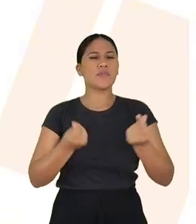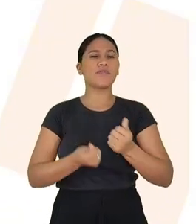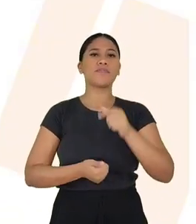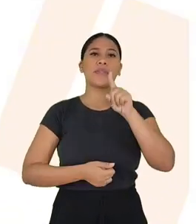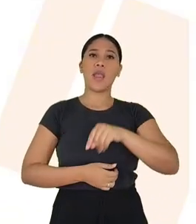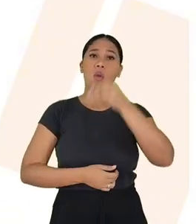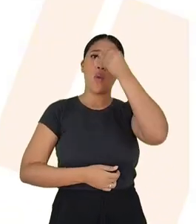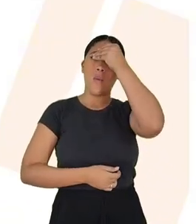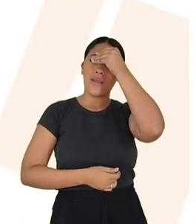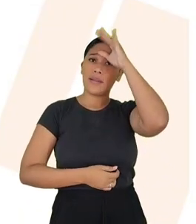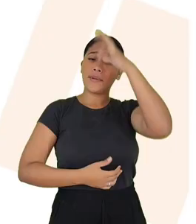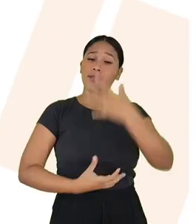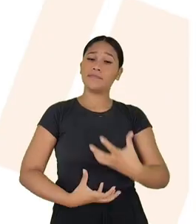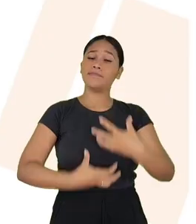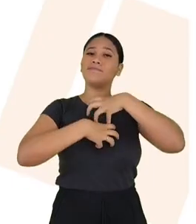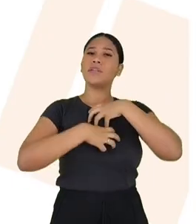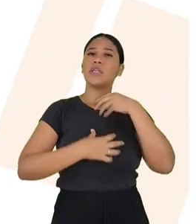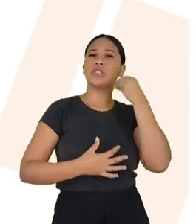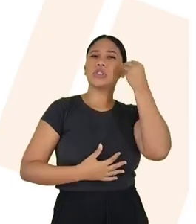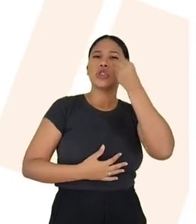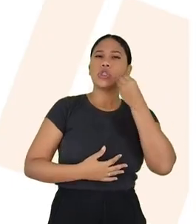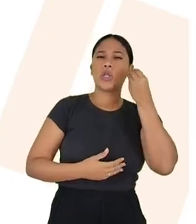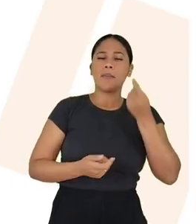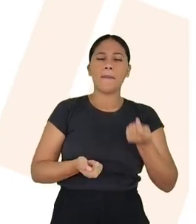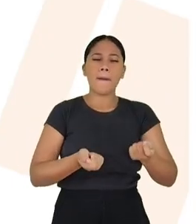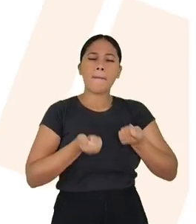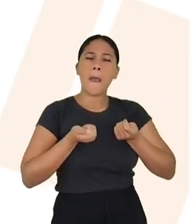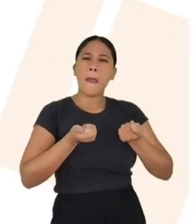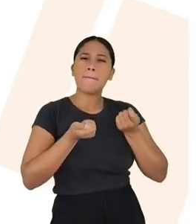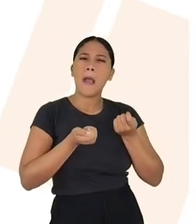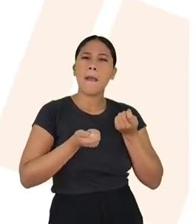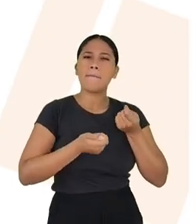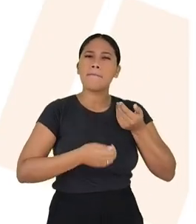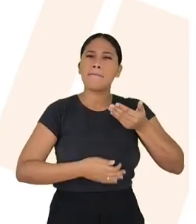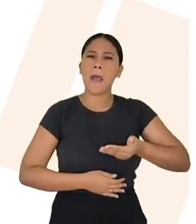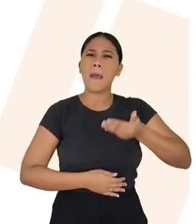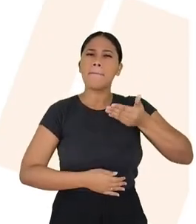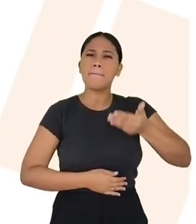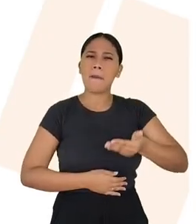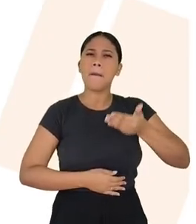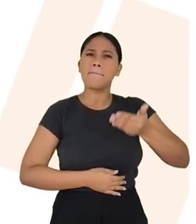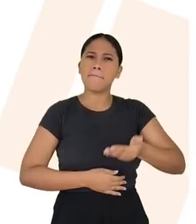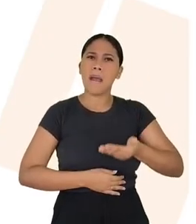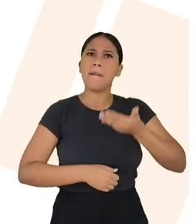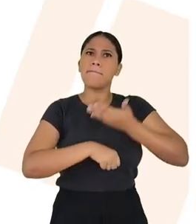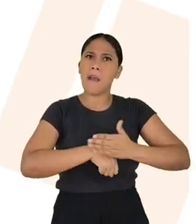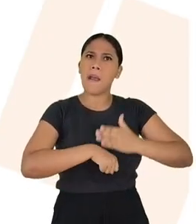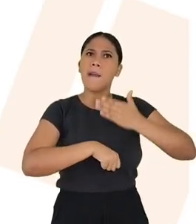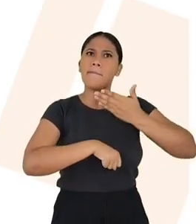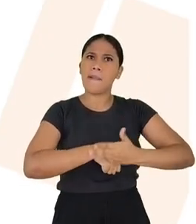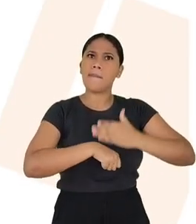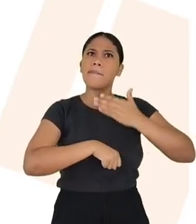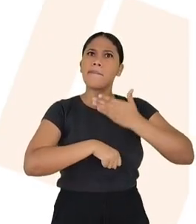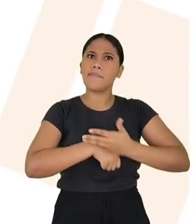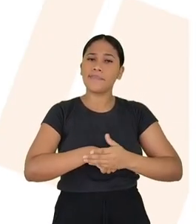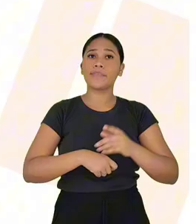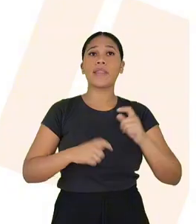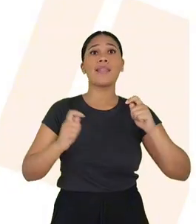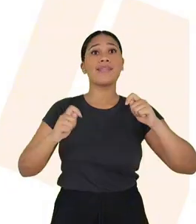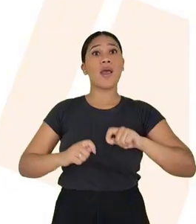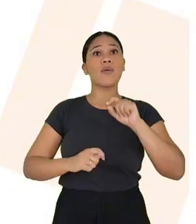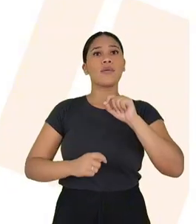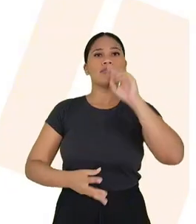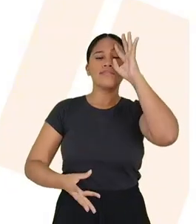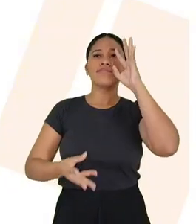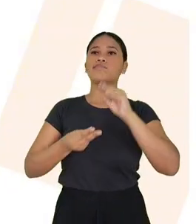experiência sensorial como fonte de conhecimento por meio de experimentos controlados e repetitíveis. Isso permite a